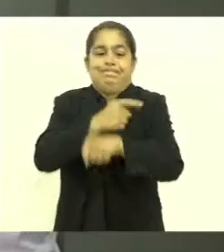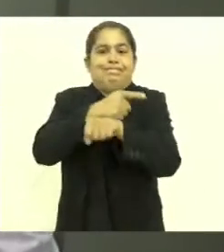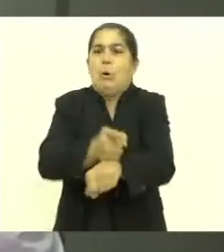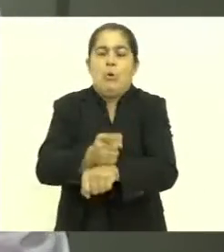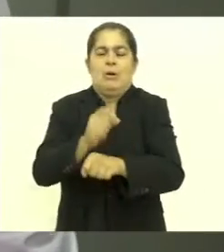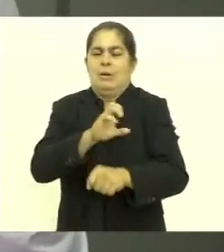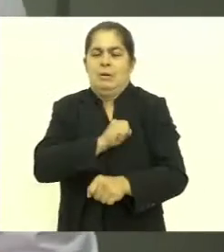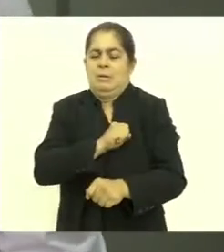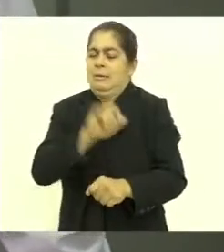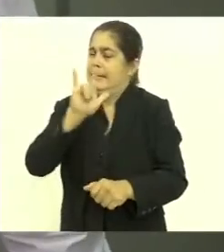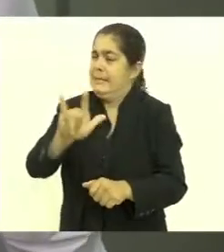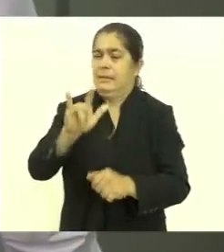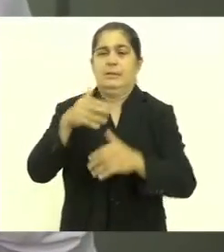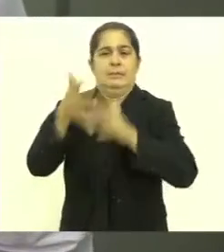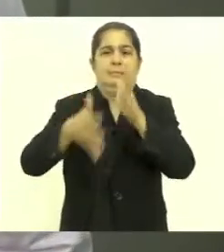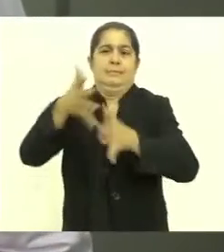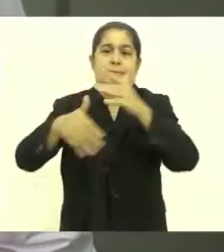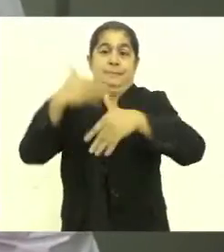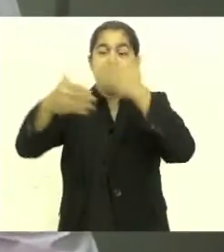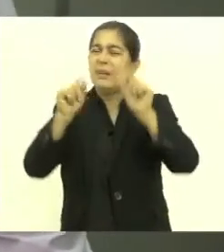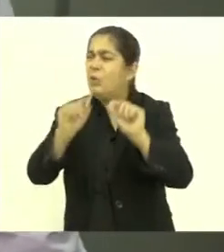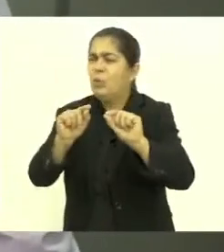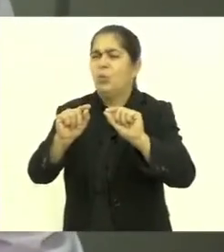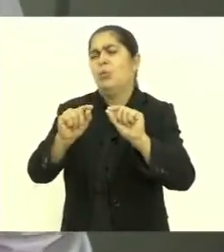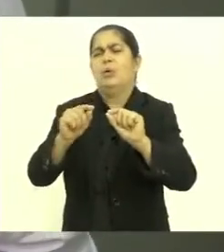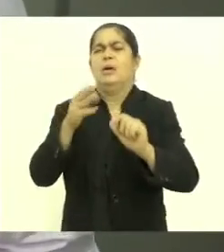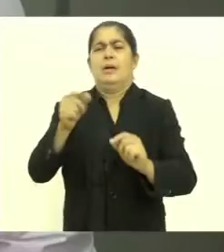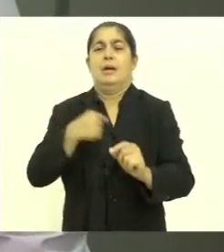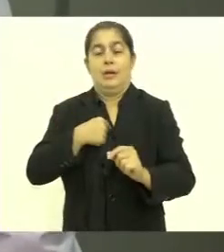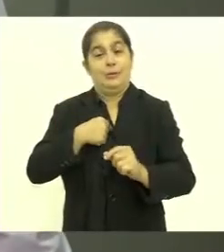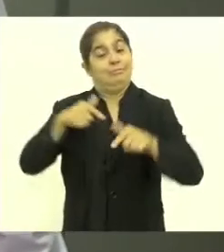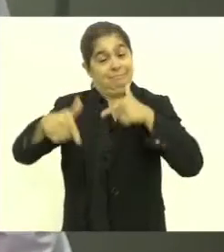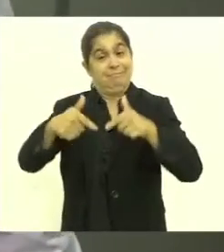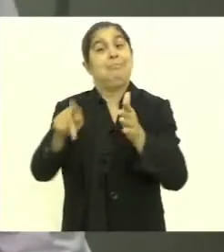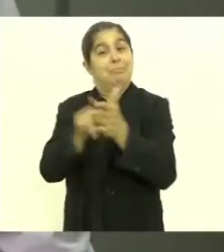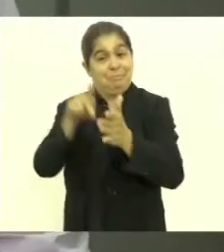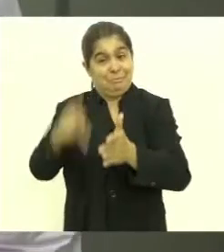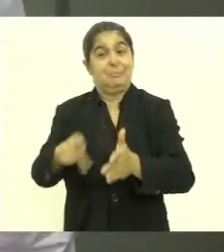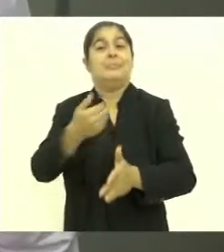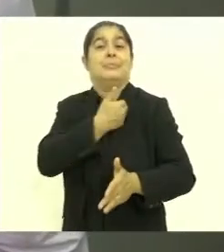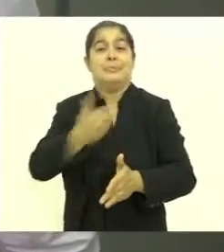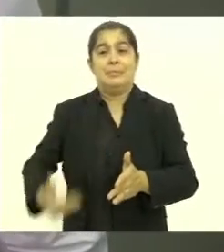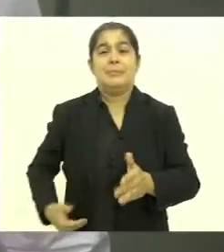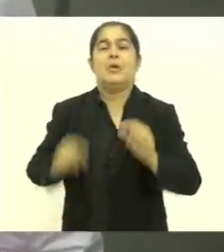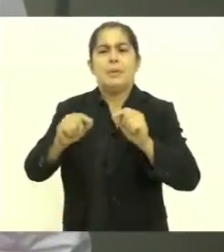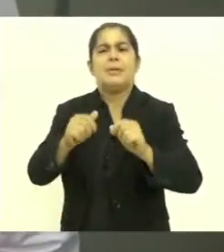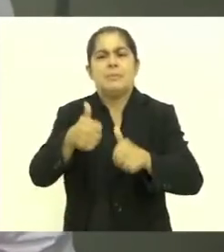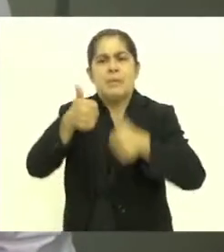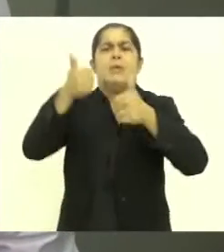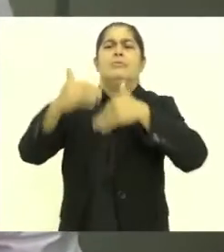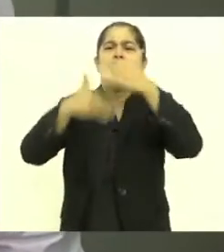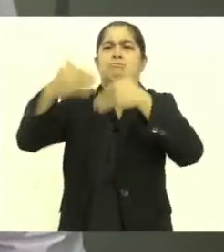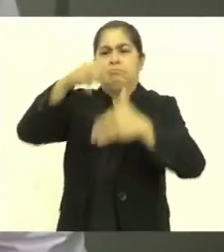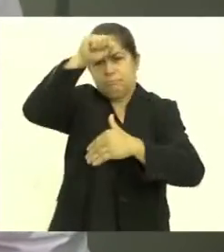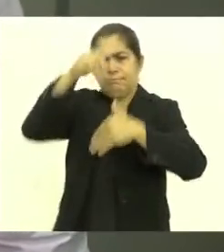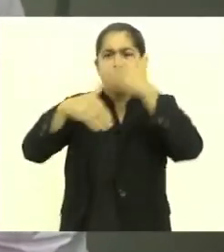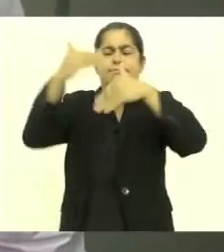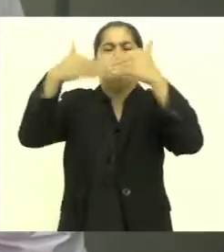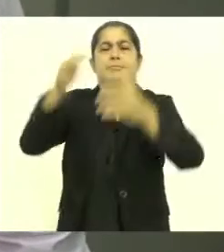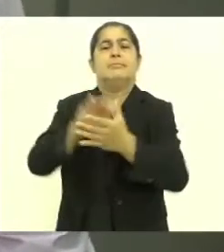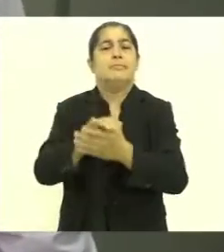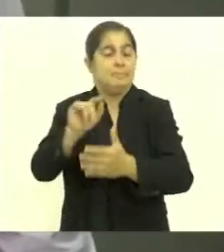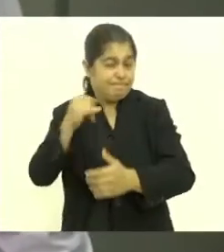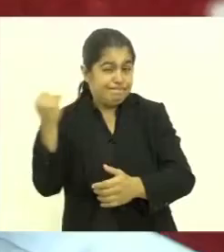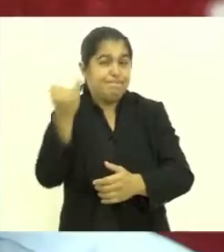me apaixonando por essa questão da linguagem de sinais e, como servidor público, eu procuro aprimorar os